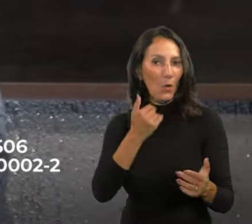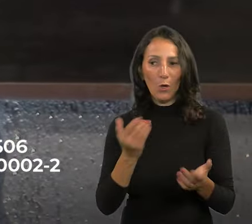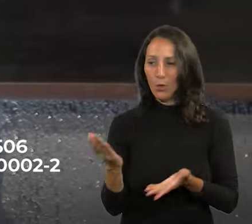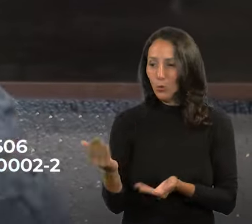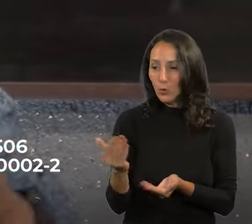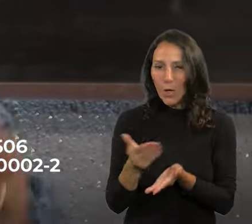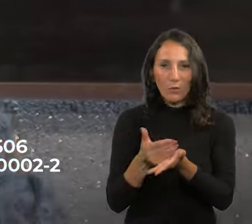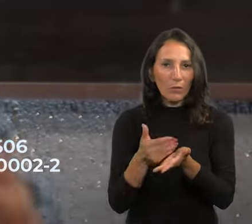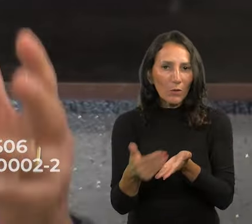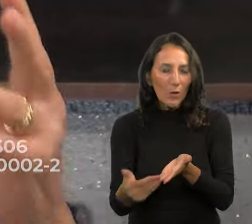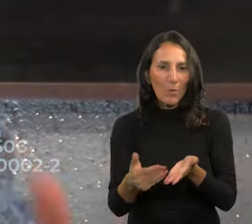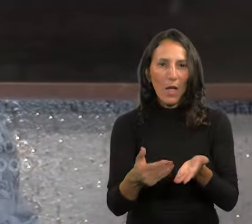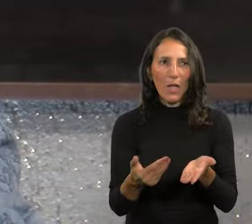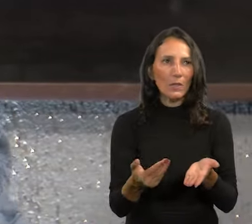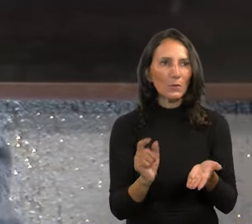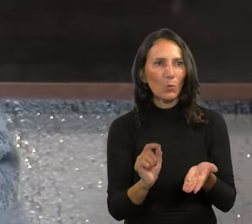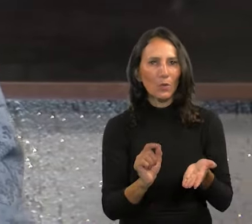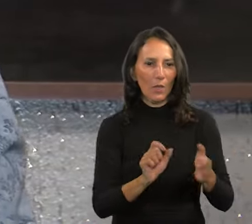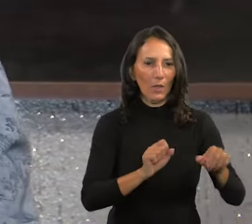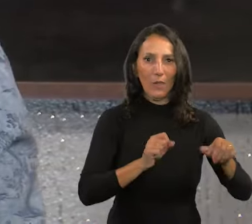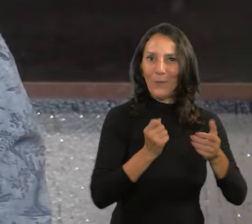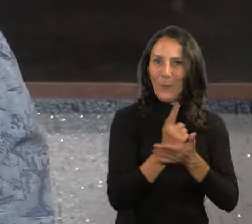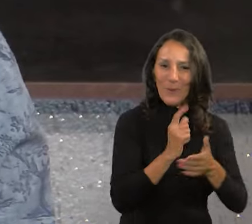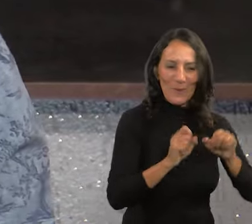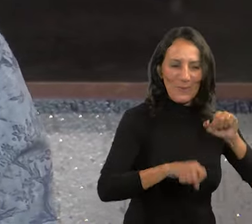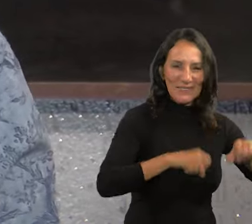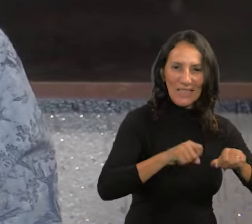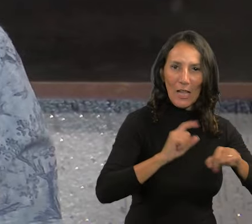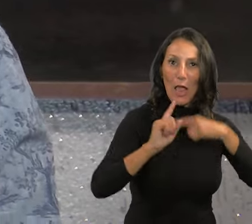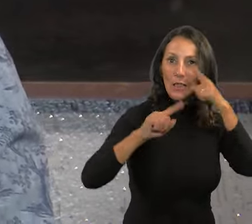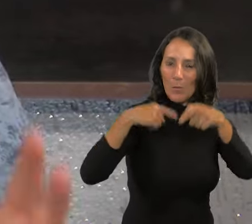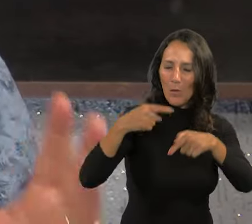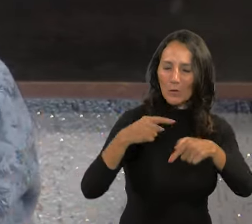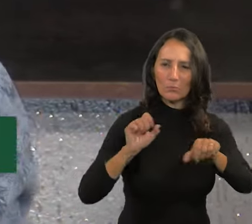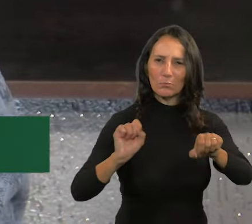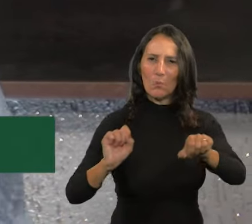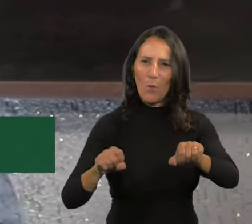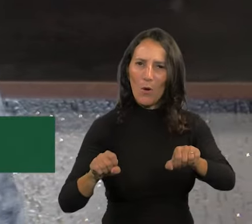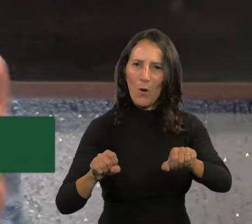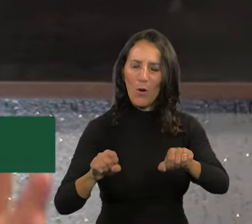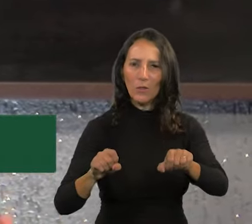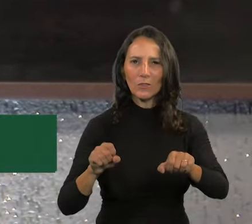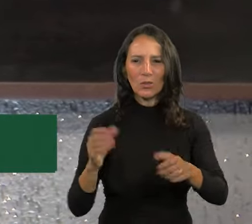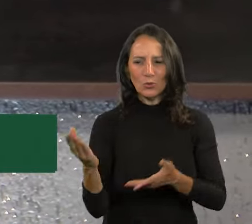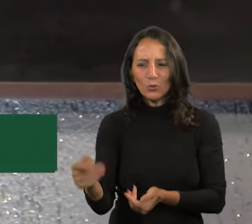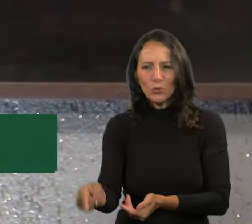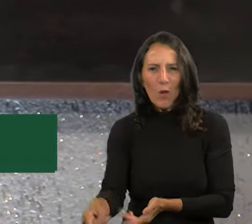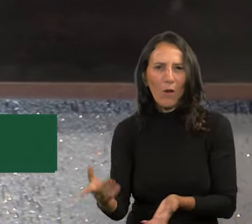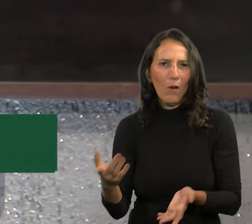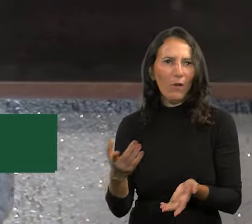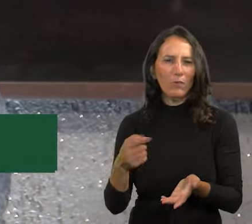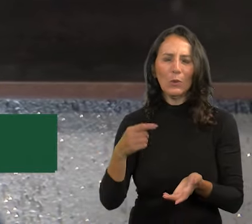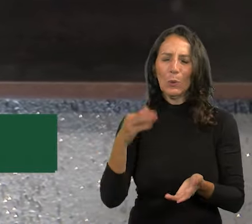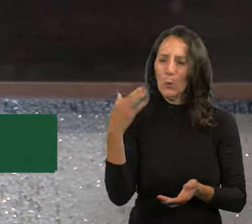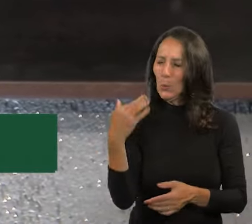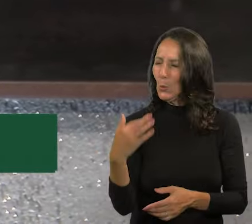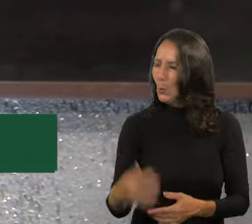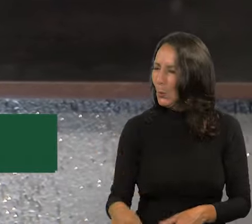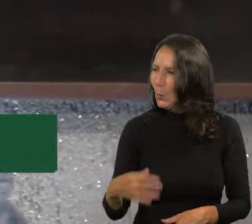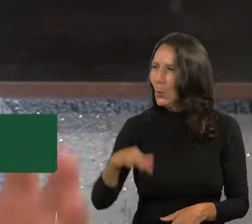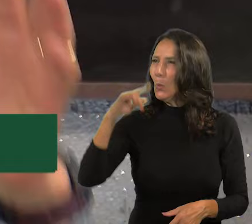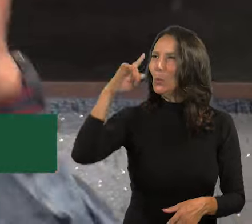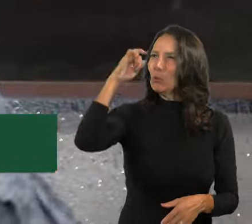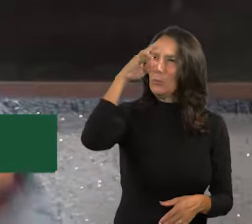moto. É o jovem que vai para a faculdade enfrentando todas as lutas, todas as dificuldades possíveis. Levanta